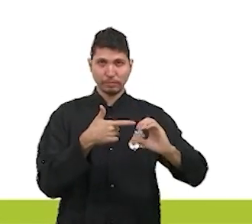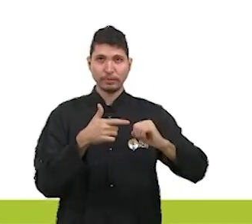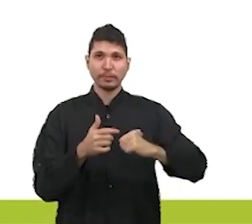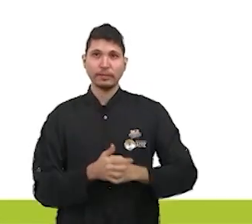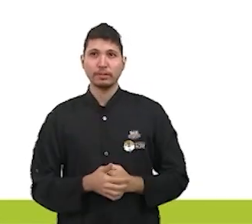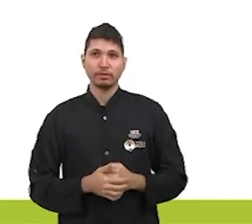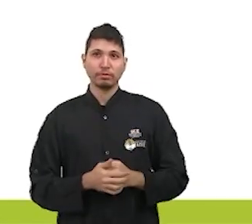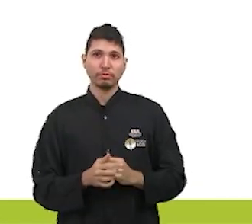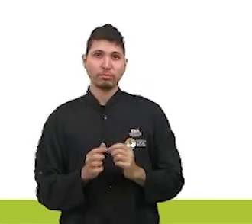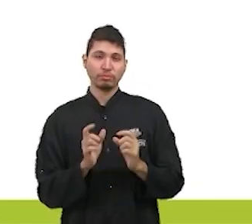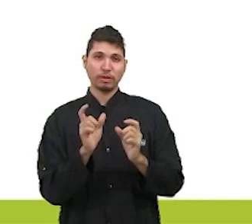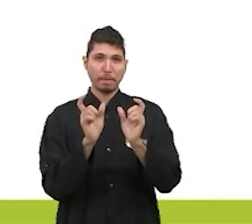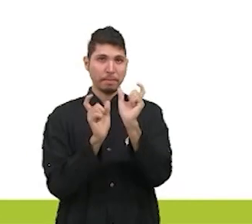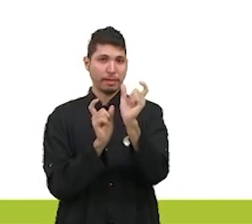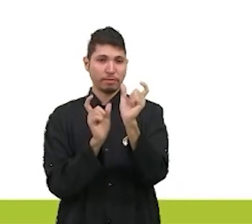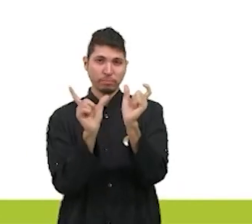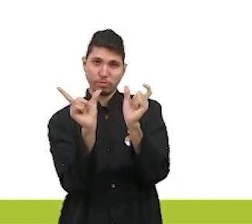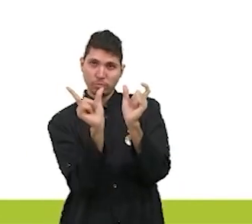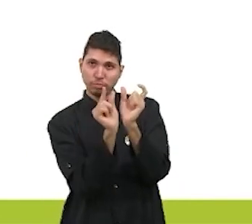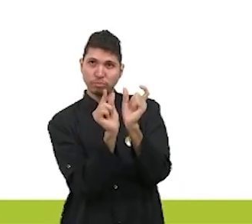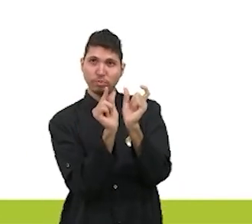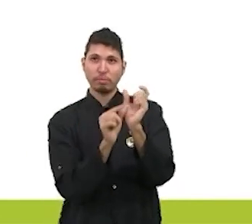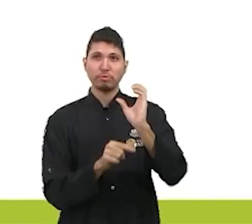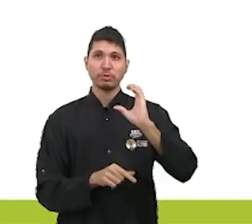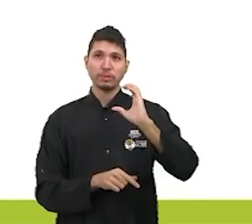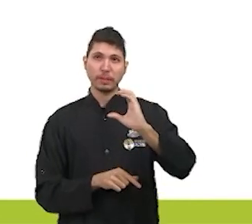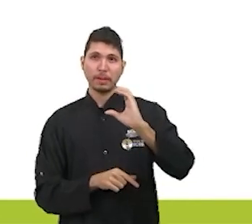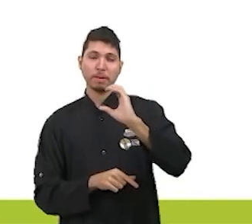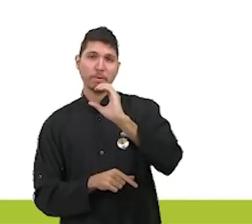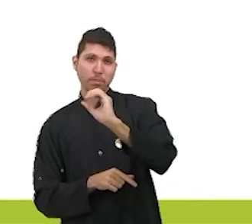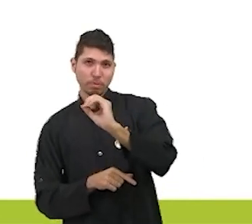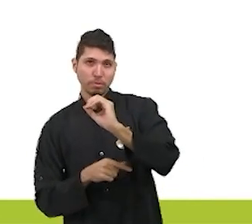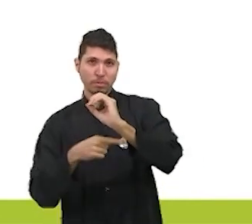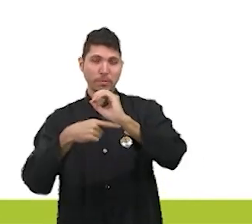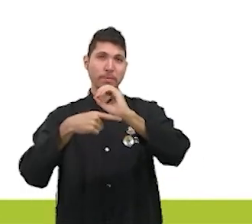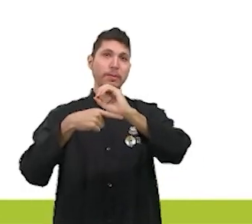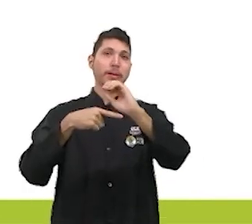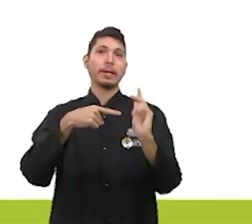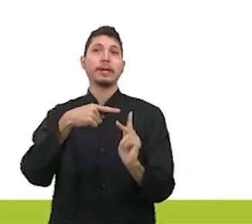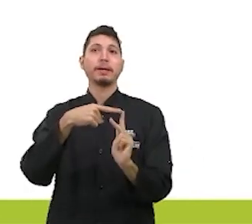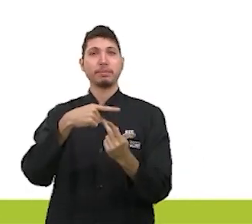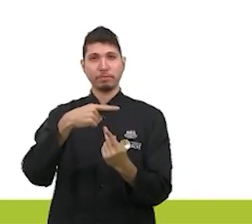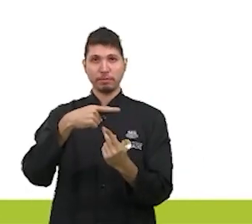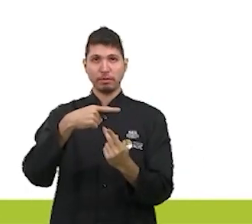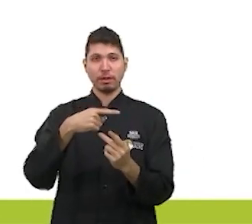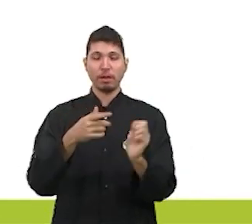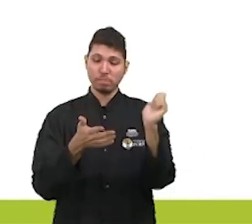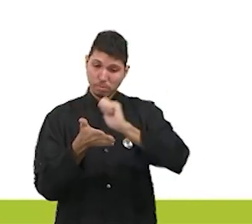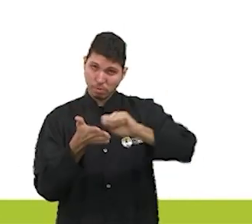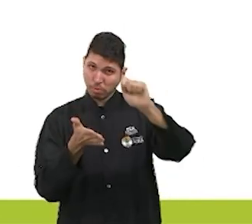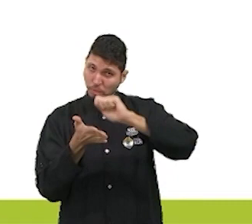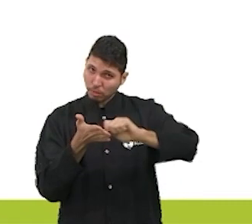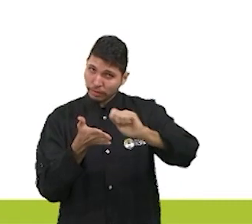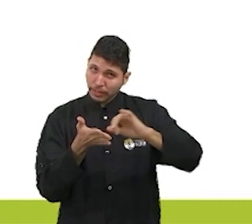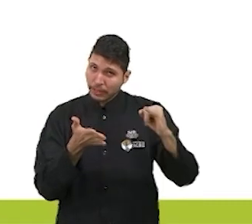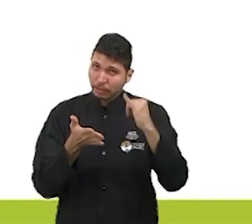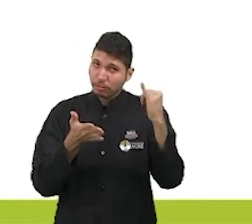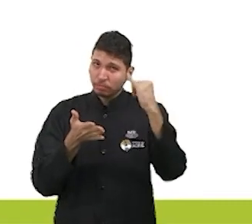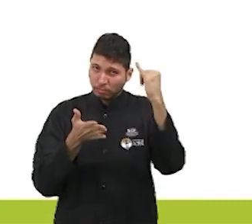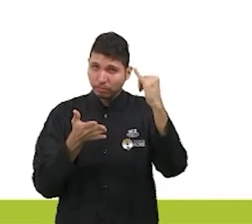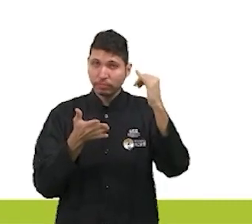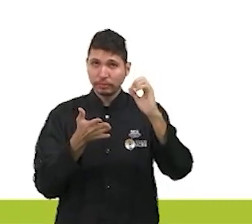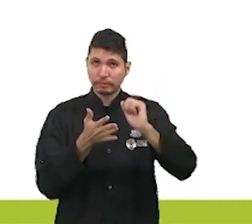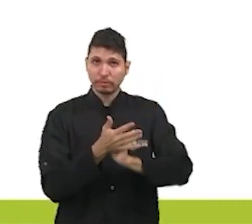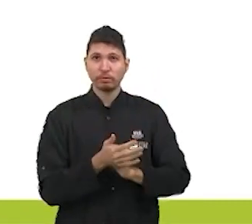CO sobre H, tá bom? Que é o cateto oposto sobre a hipotenusa. Faça essas anotações, nota direitinho